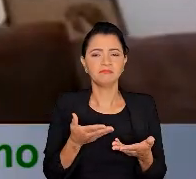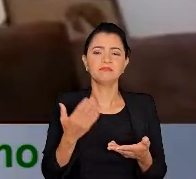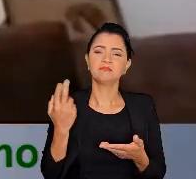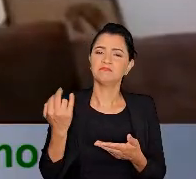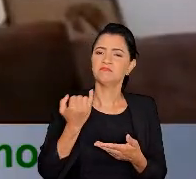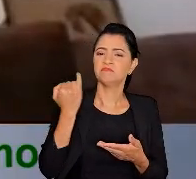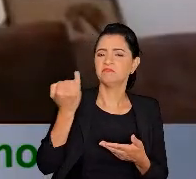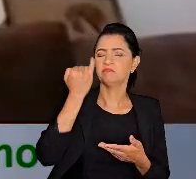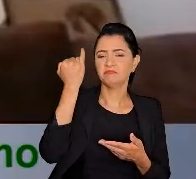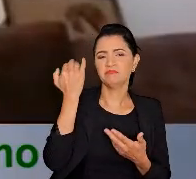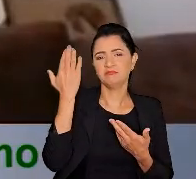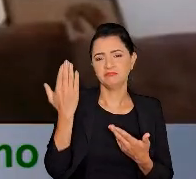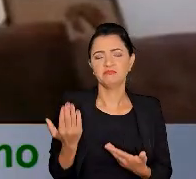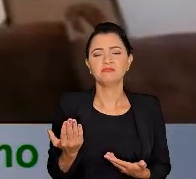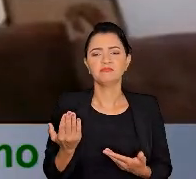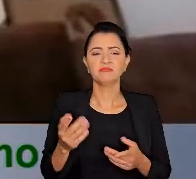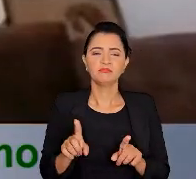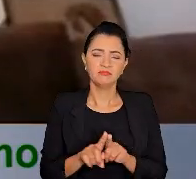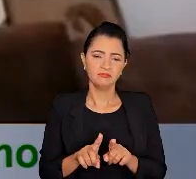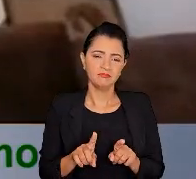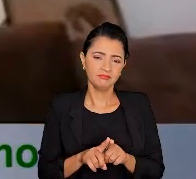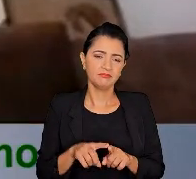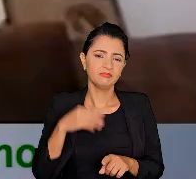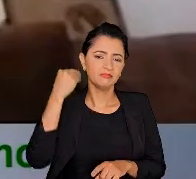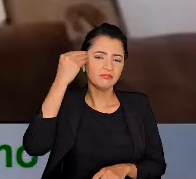valiosa, ela que traz a